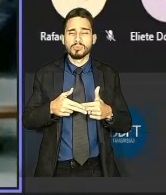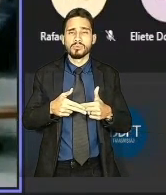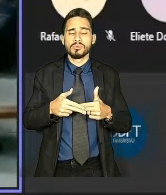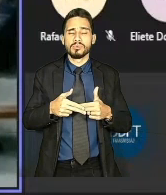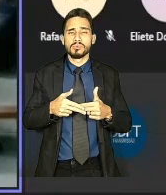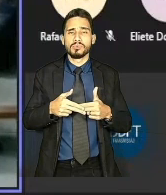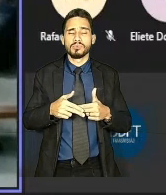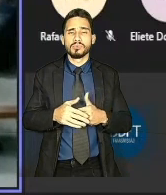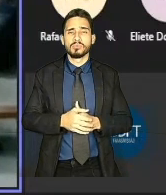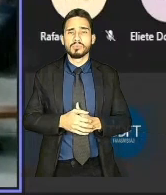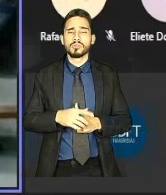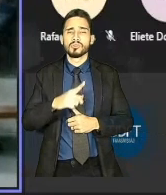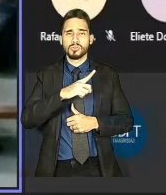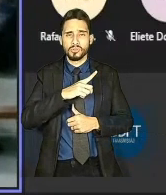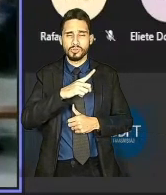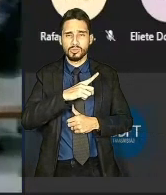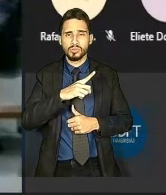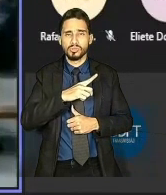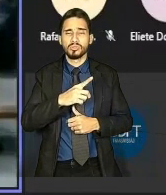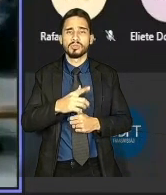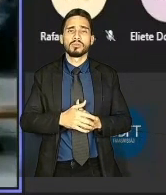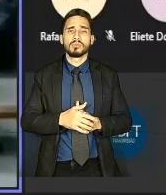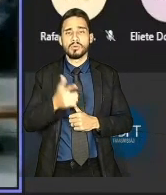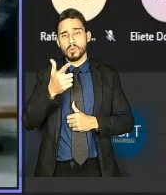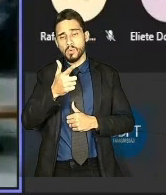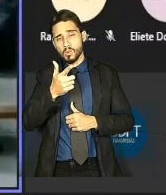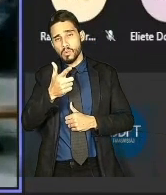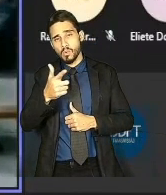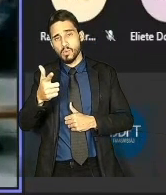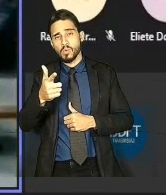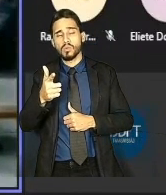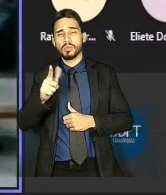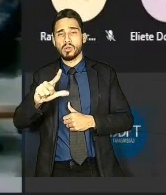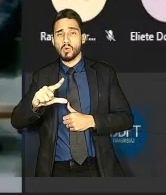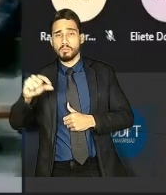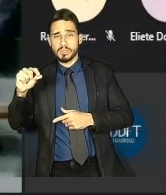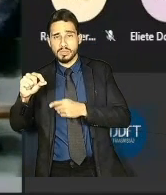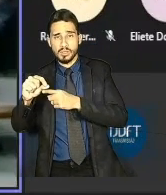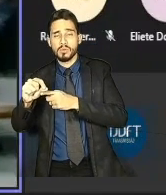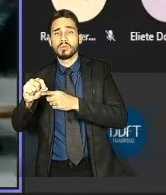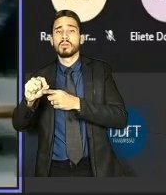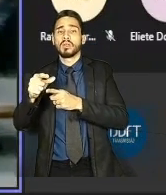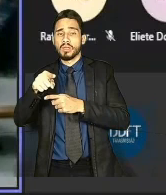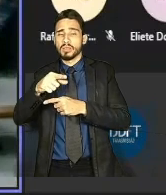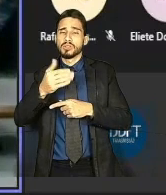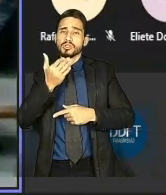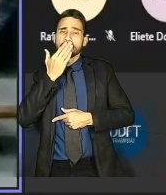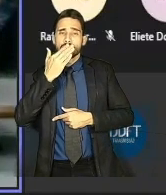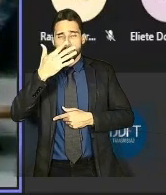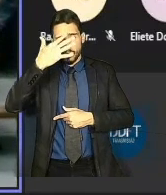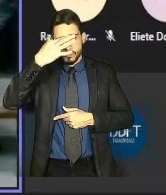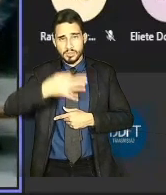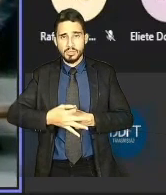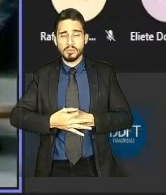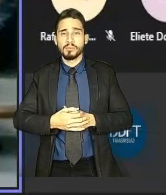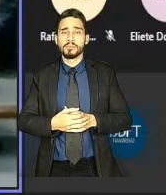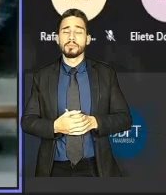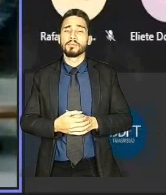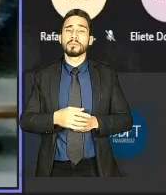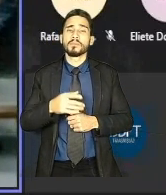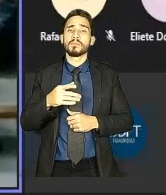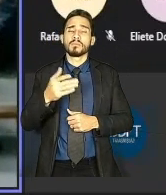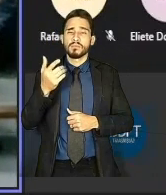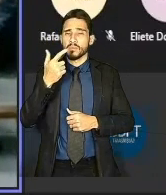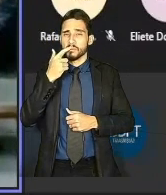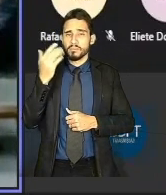E por isso tinha uma reserva com relação a esse tipo de compreensão. Recentemente, o